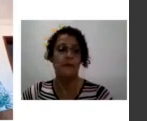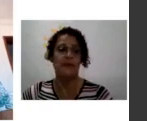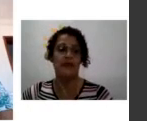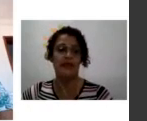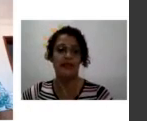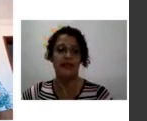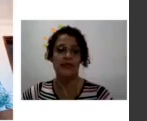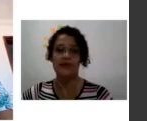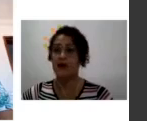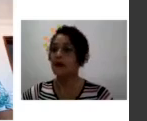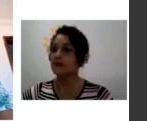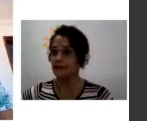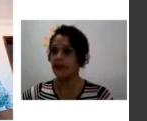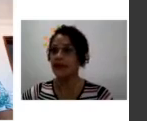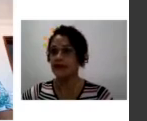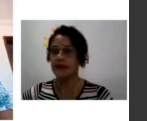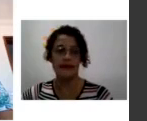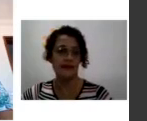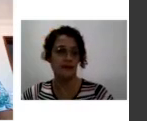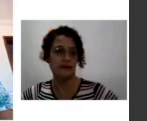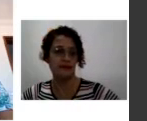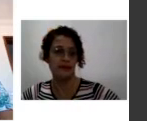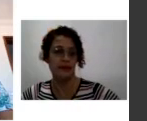fazendo, e isso só, né,